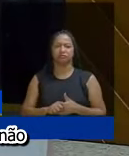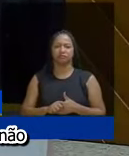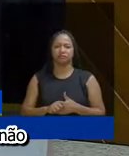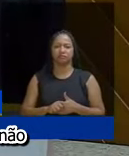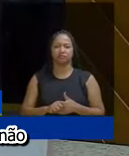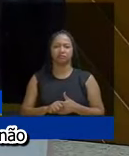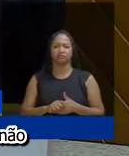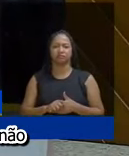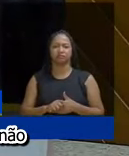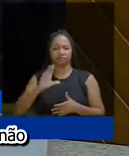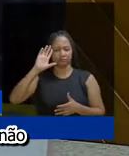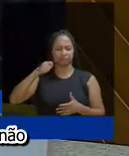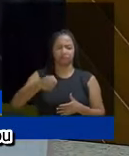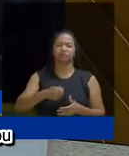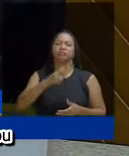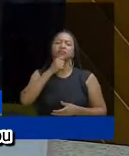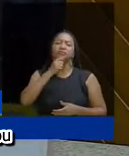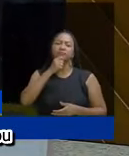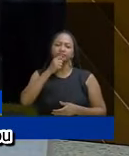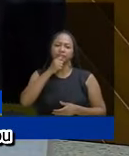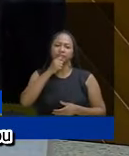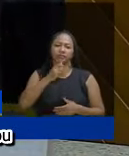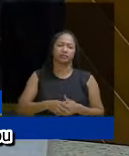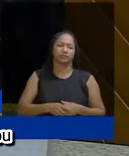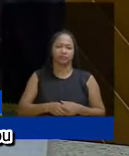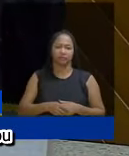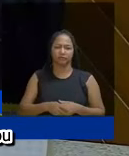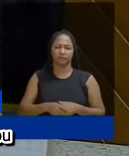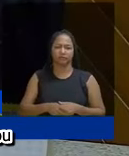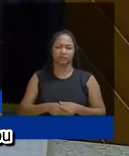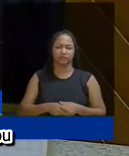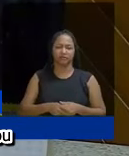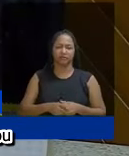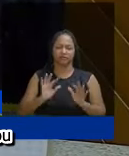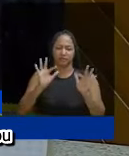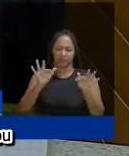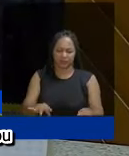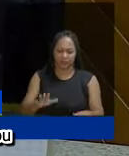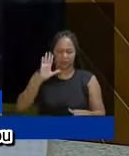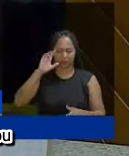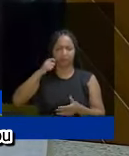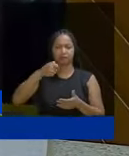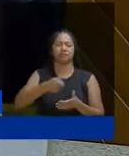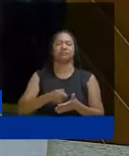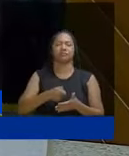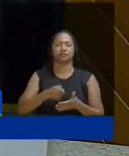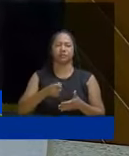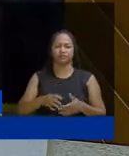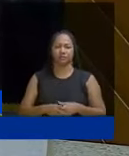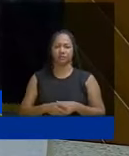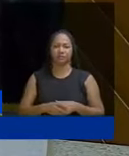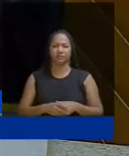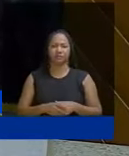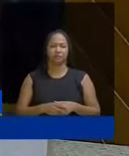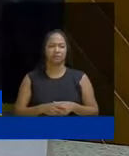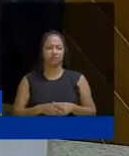prazo de 8 anos contados da decisão ainda não exaurido. E, por último, decisão não suspensa ou anulada pelo